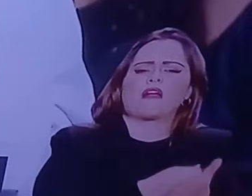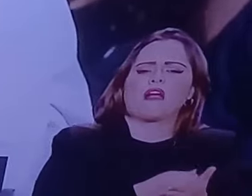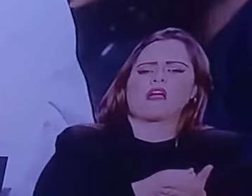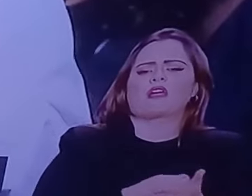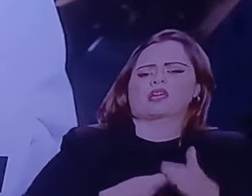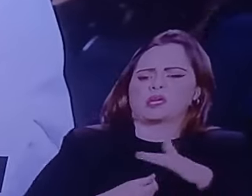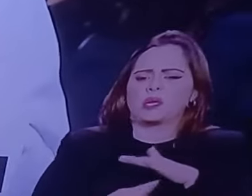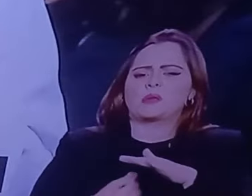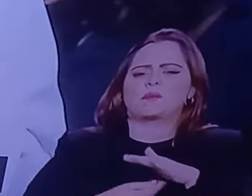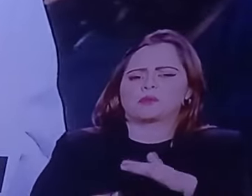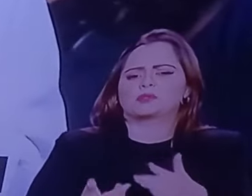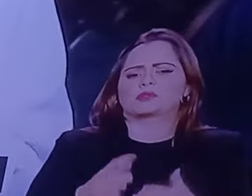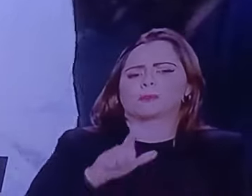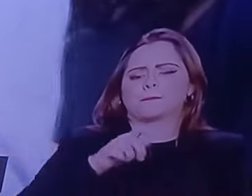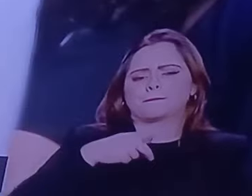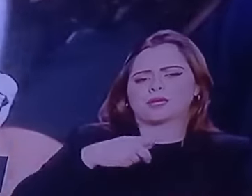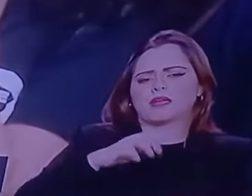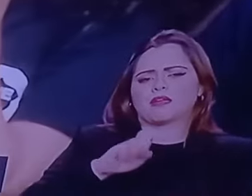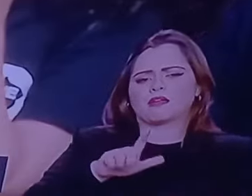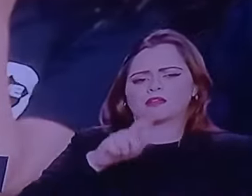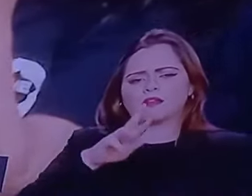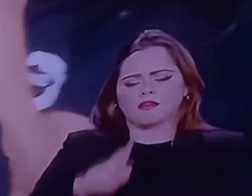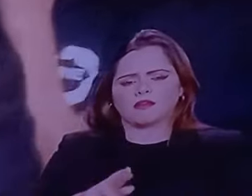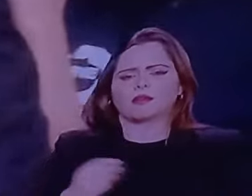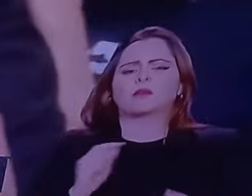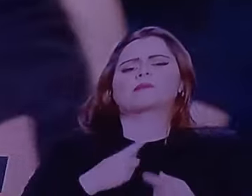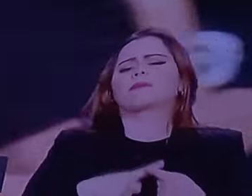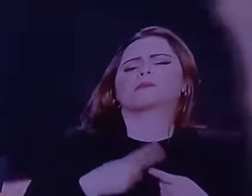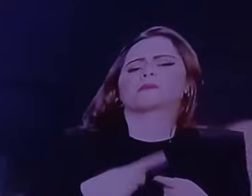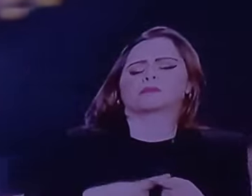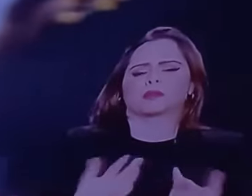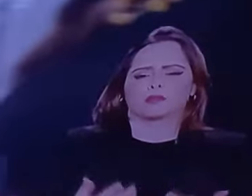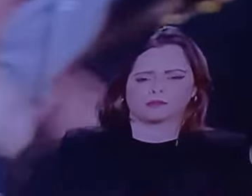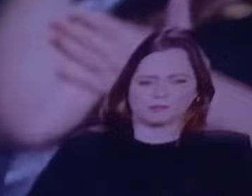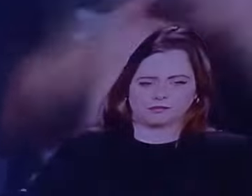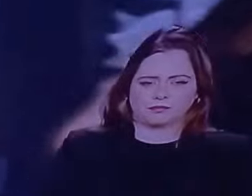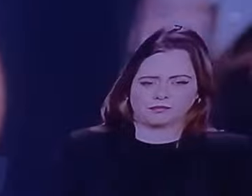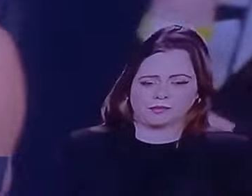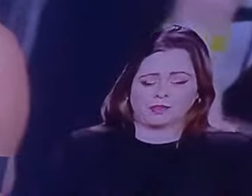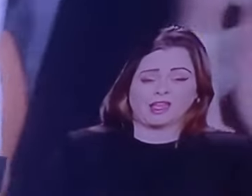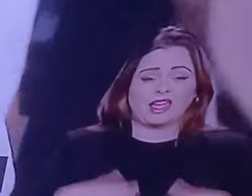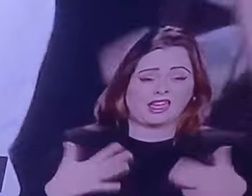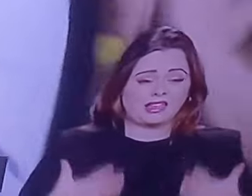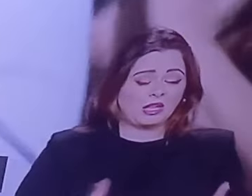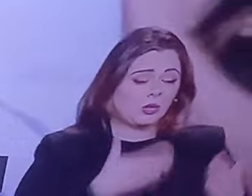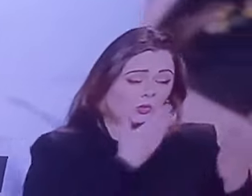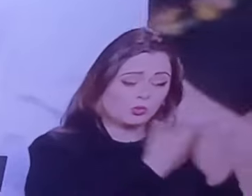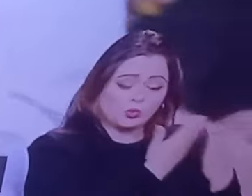no PLR? Por quê? Então nós